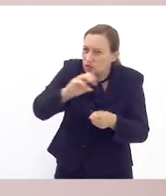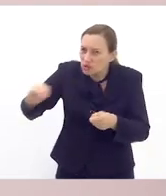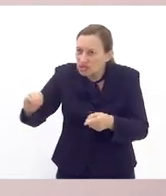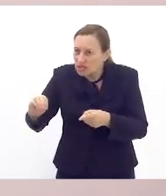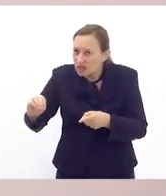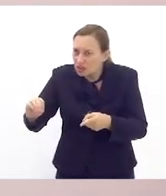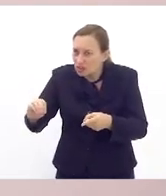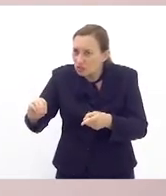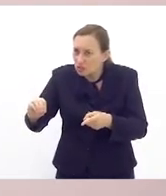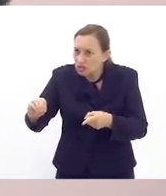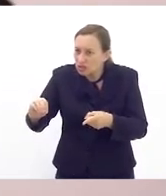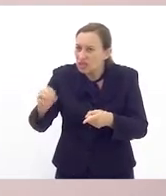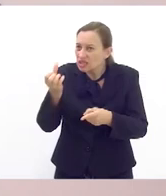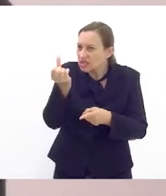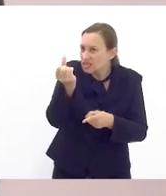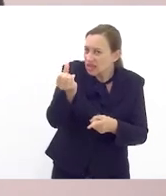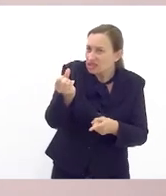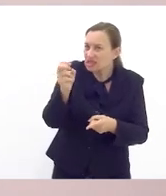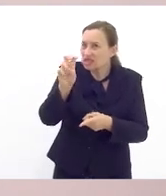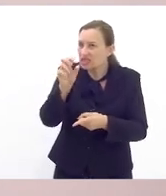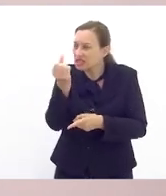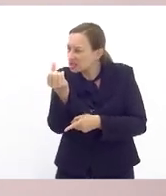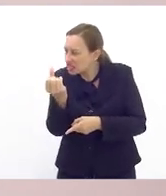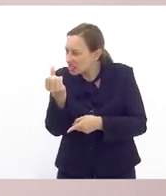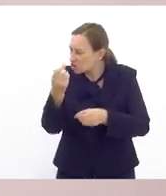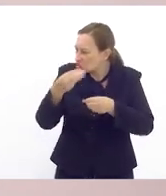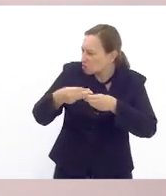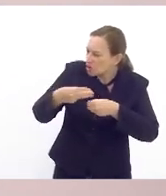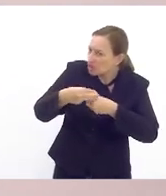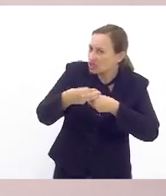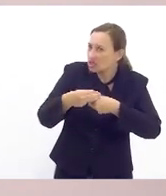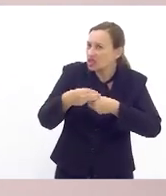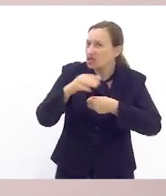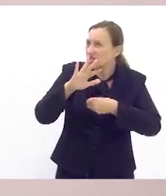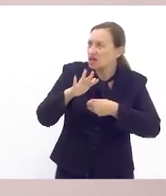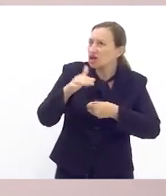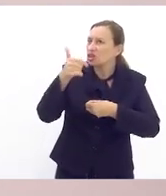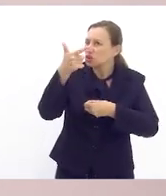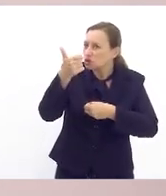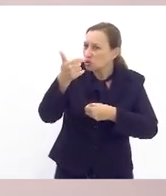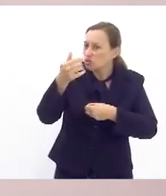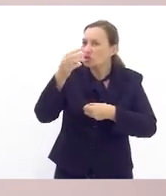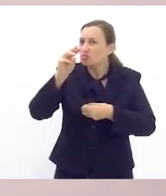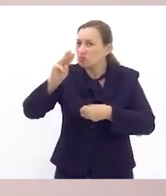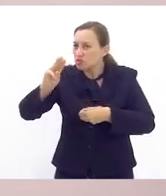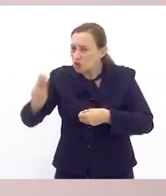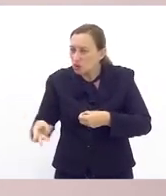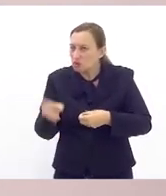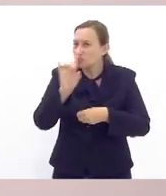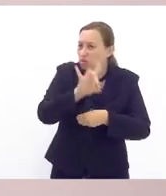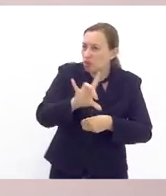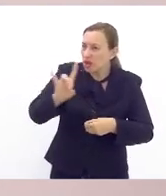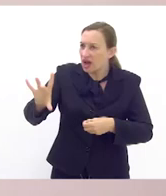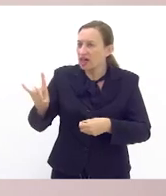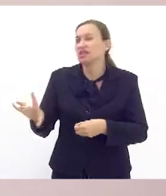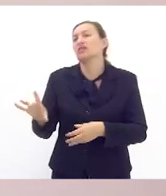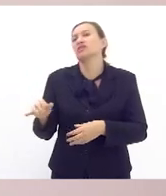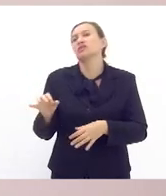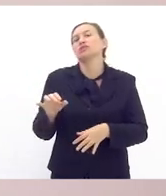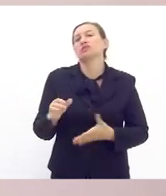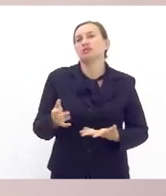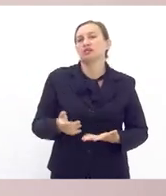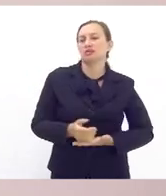para 66 municípios dá algo em torno de 12 milhões por município seria um milhão de